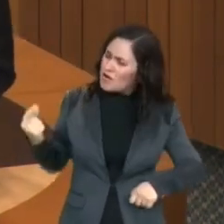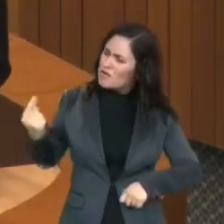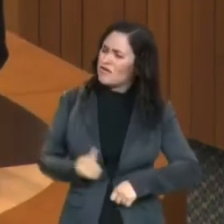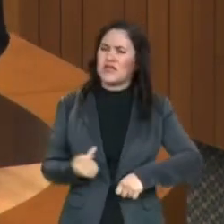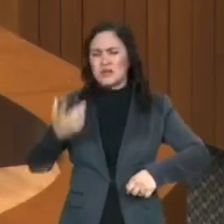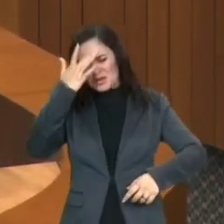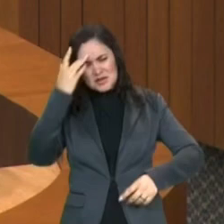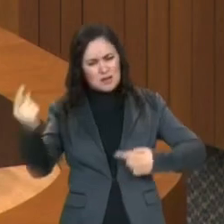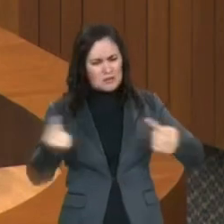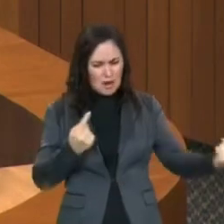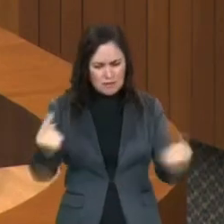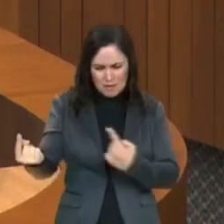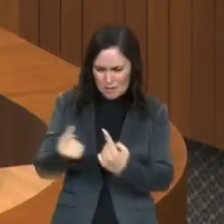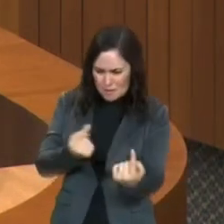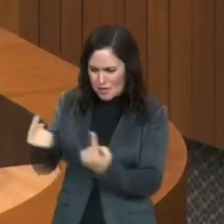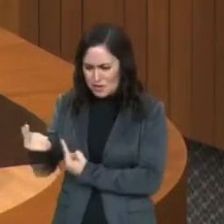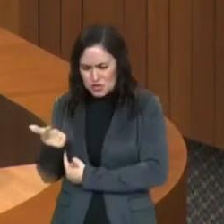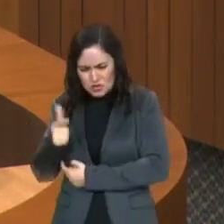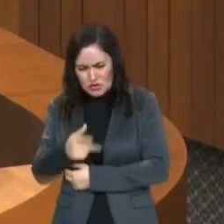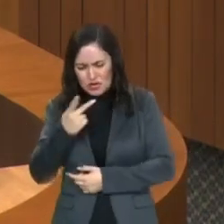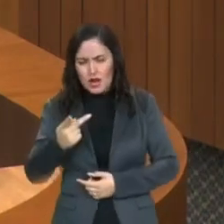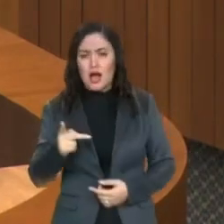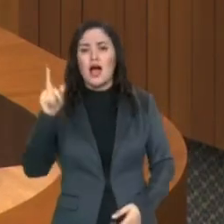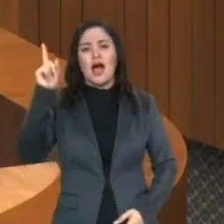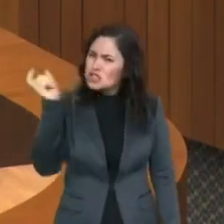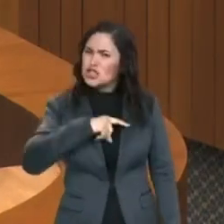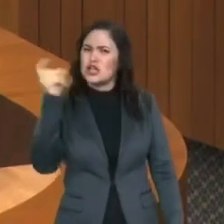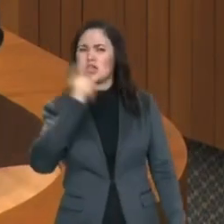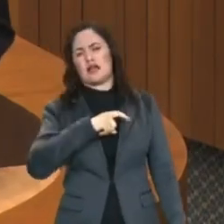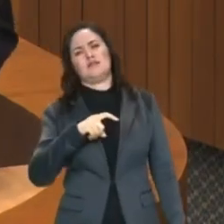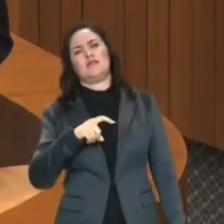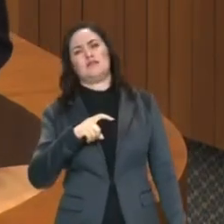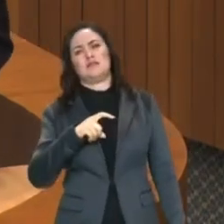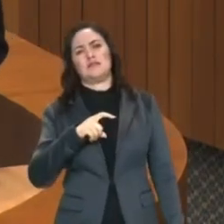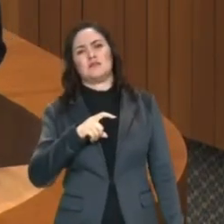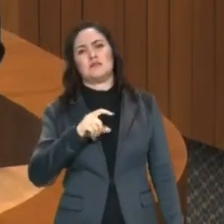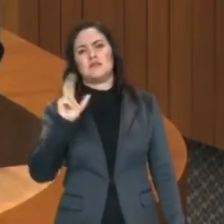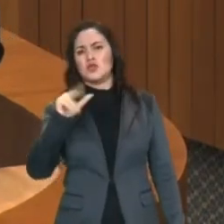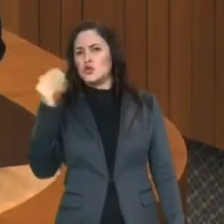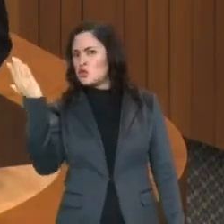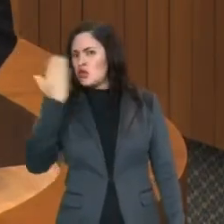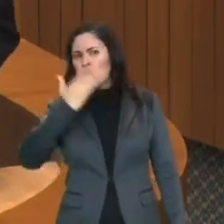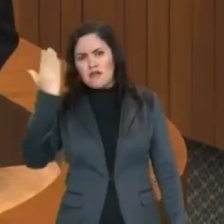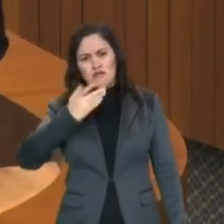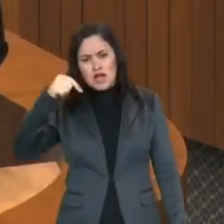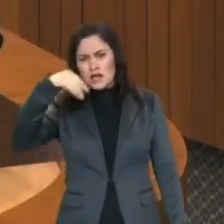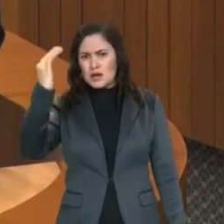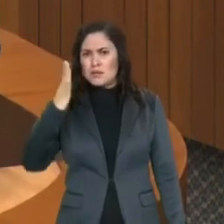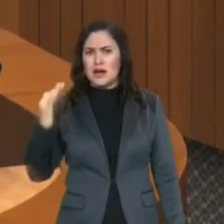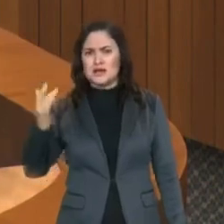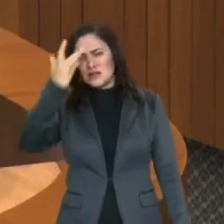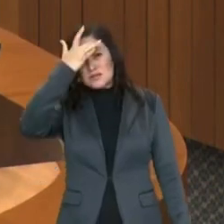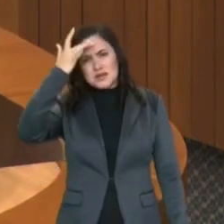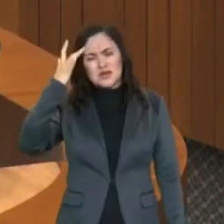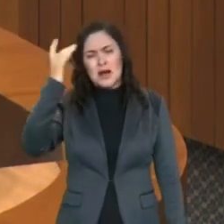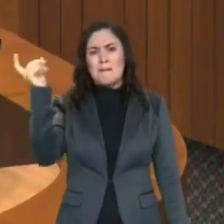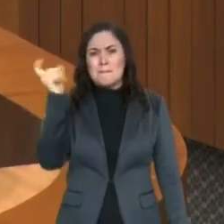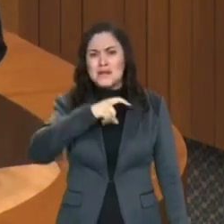vezes, é safado, é mentira. Eu nunca vi na história do país alguém